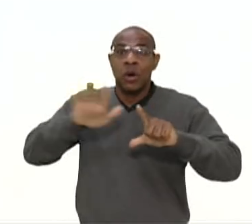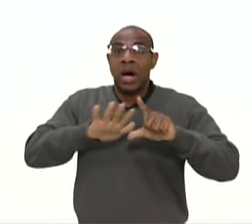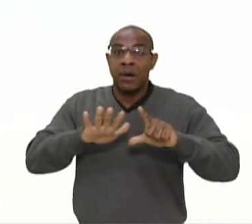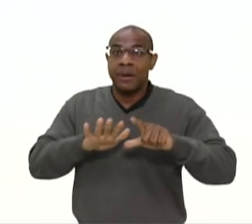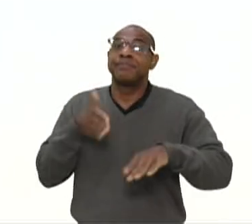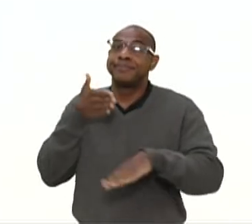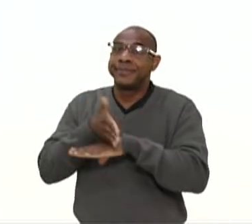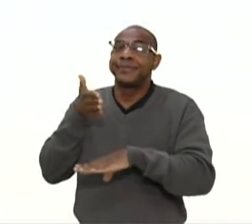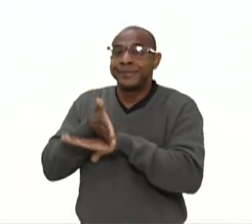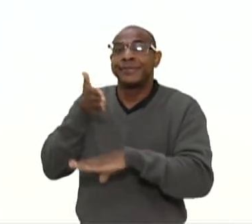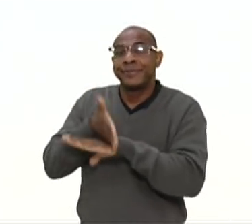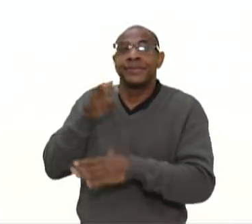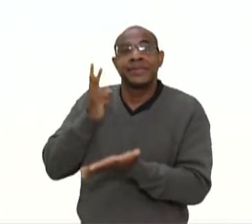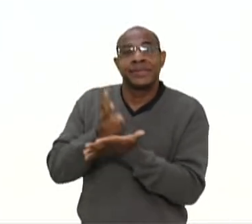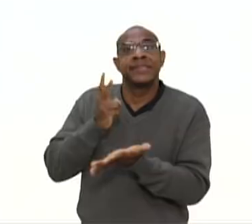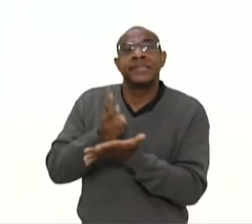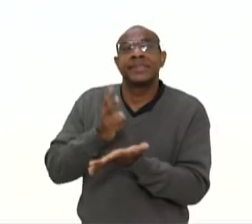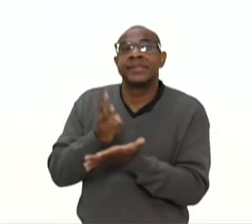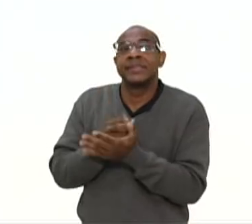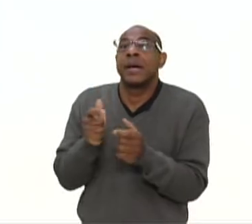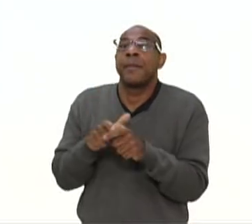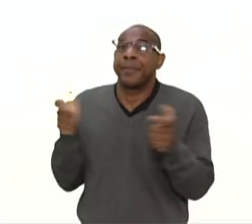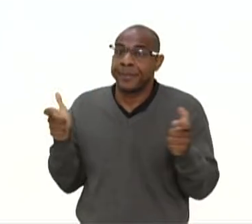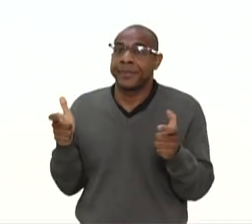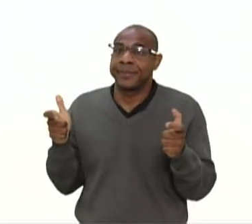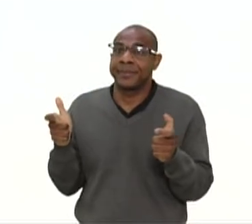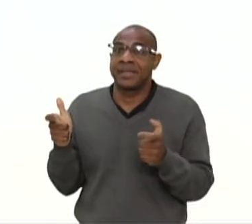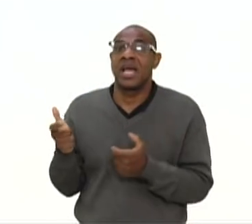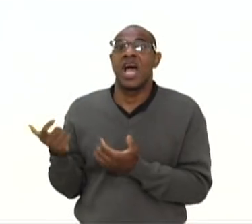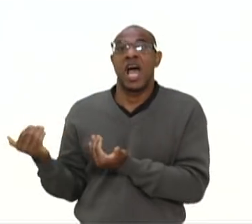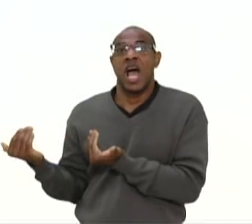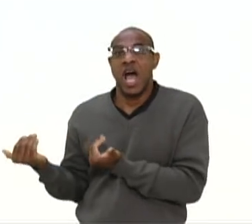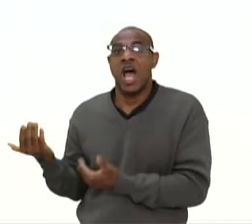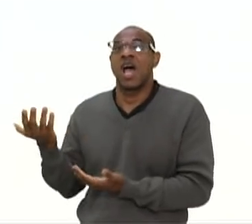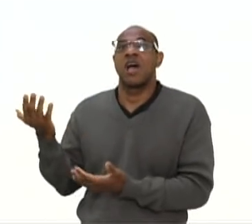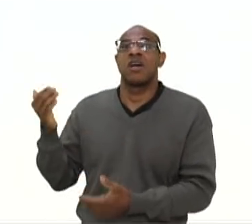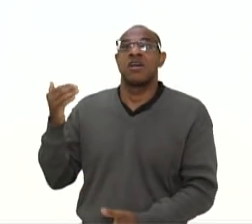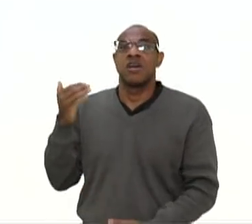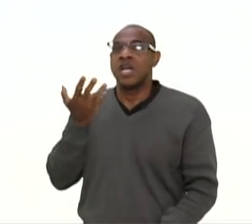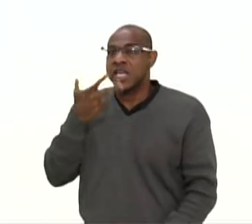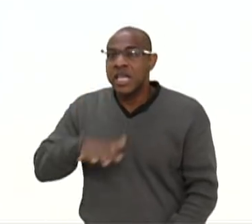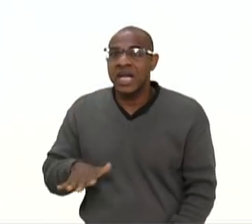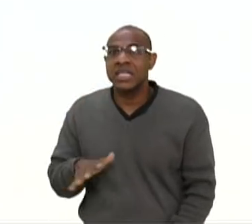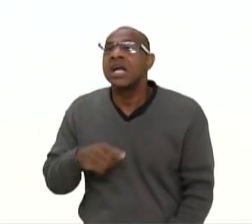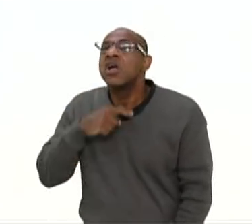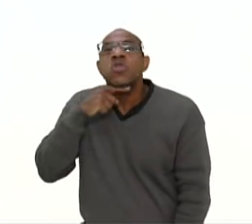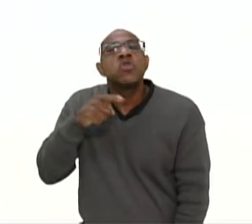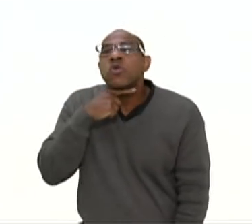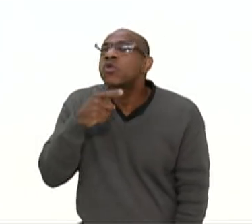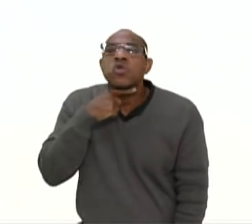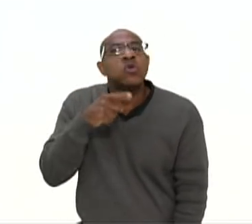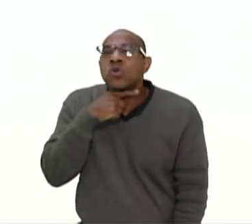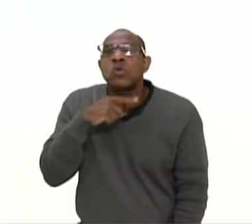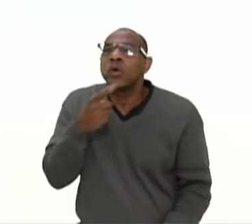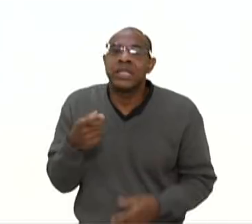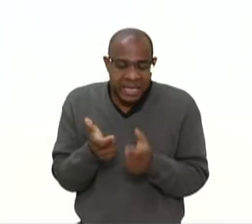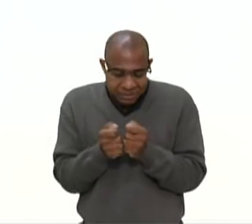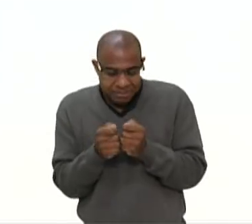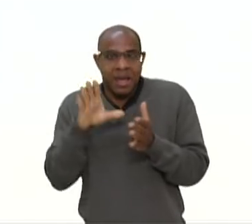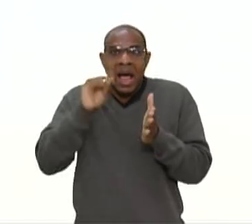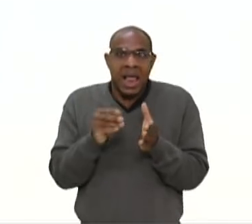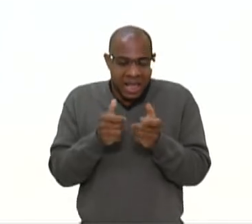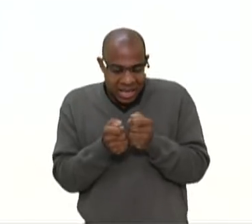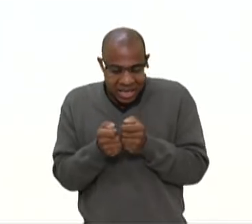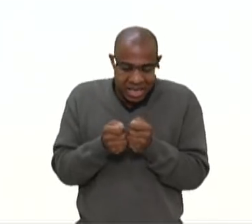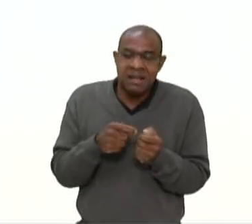excessiva. Crianças, adolescentes, jovens e até adultos não conseguem mais desligar o celular e já perderam a noção do tempo,